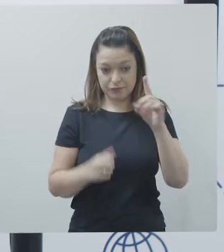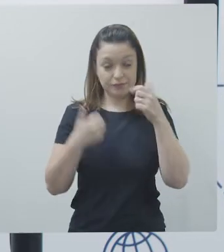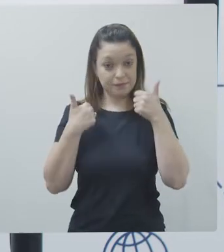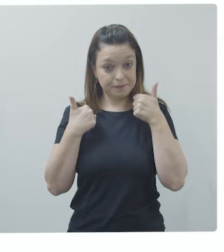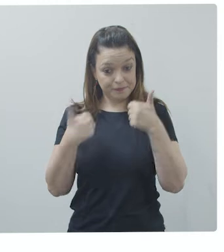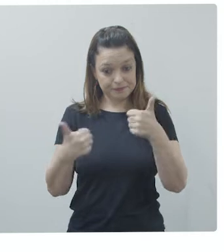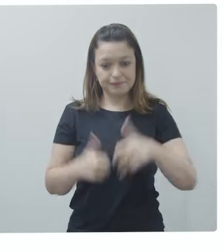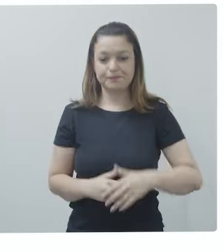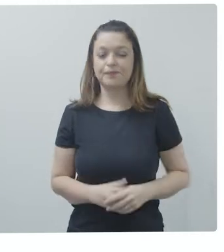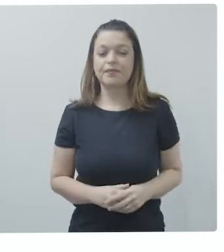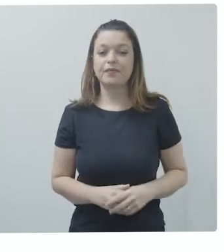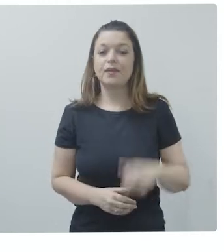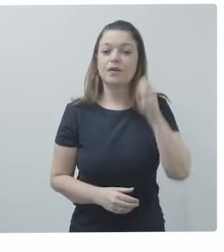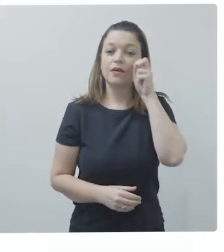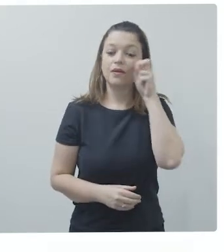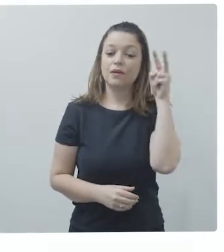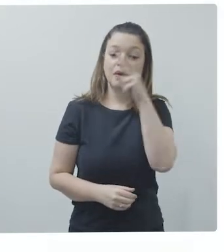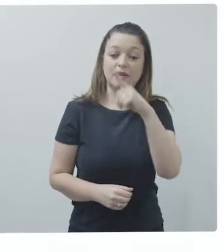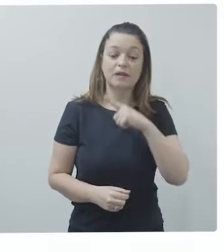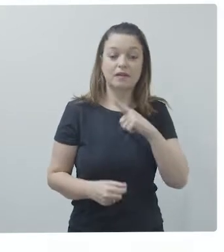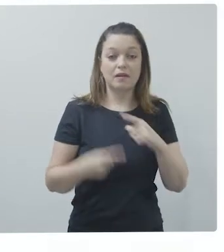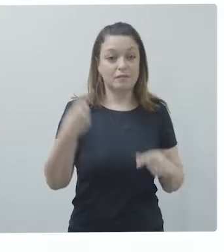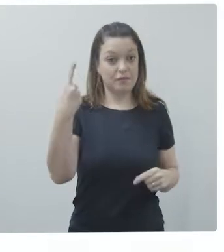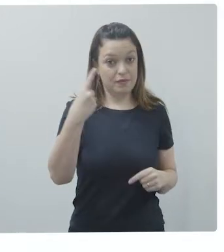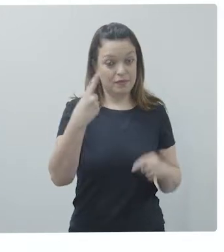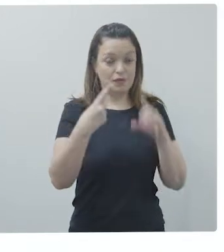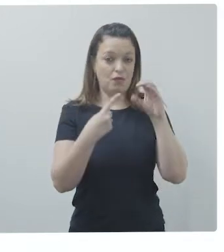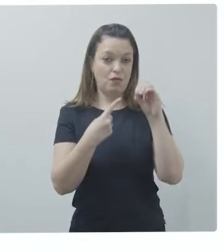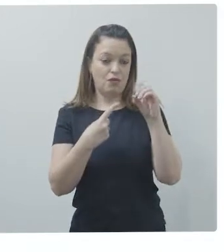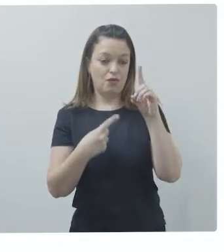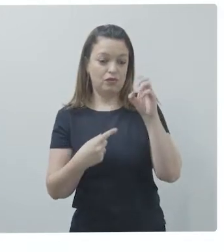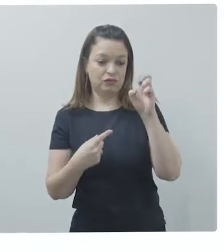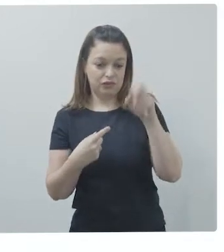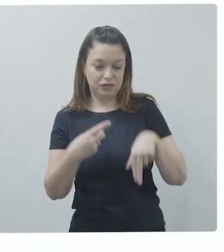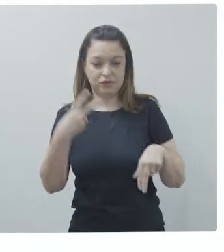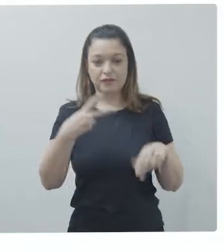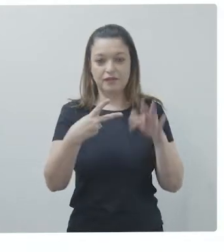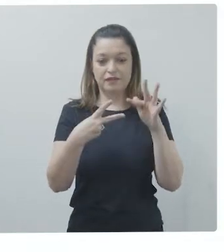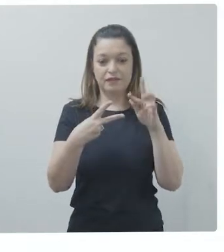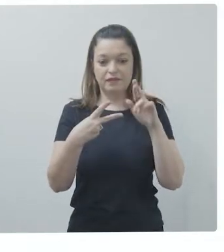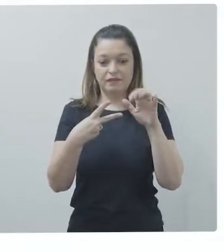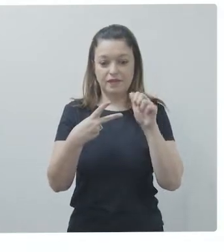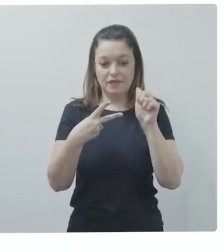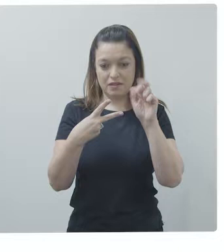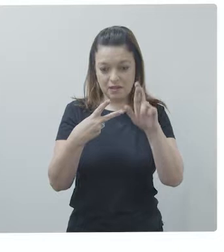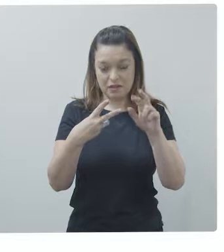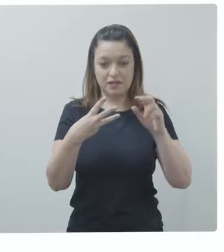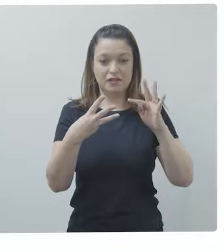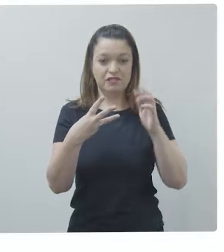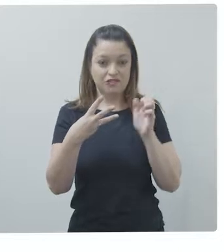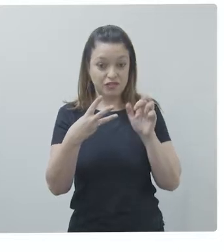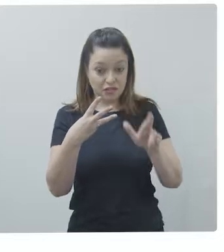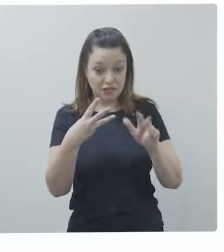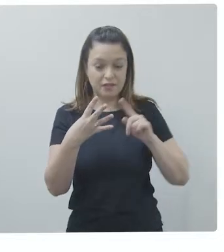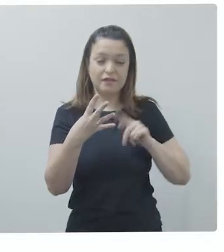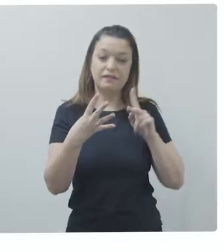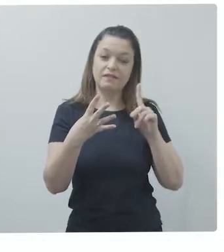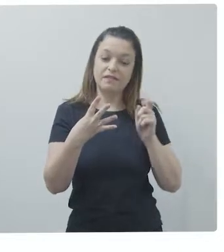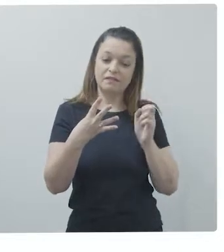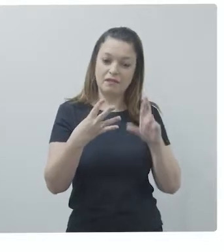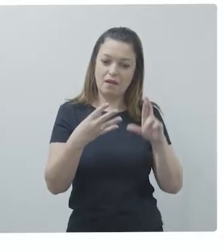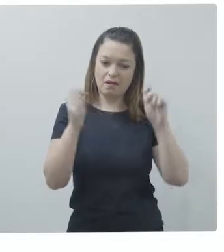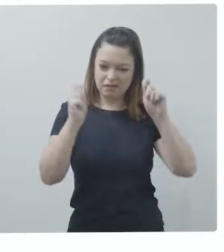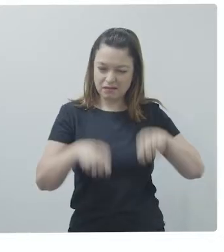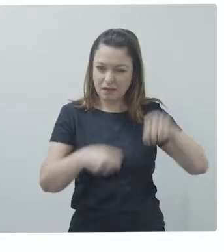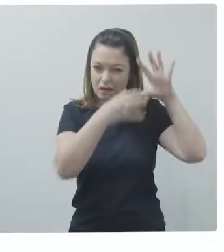o próximo nós temos então Odin, Freyr, Tyr e Vidar. Será que você consegue relacionar aí